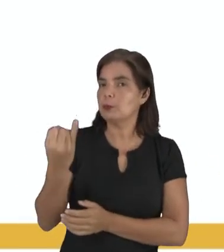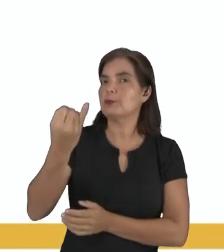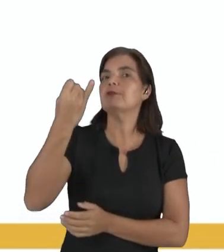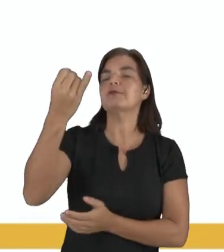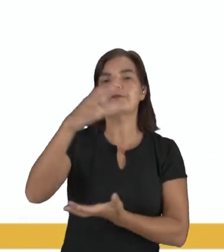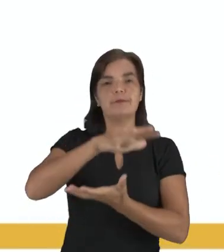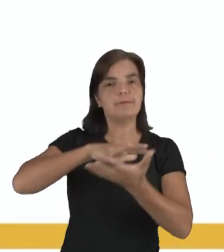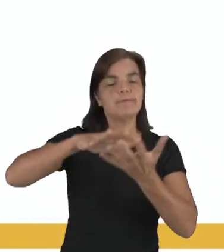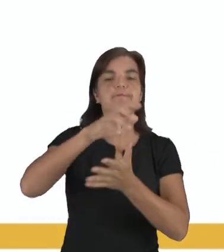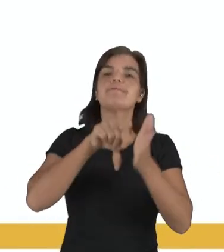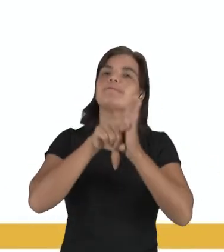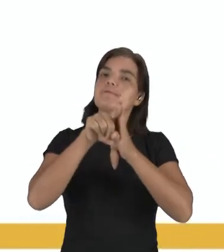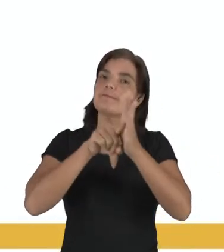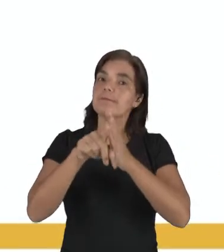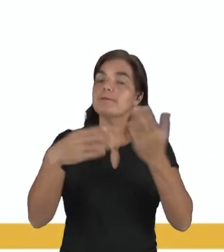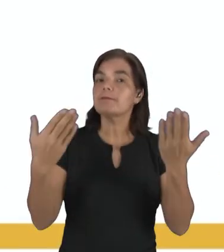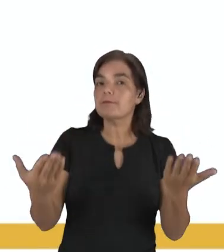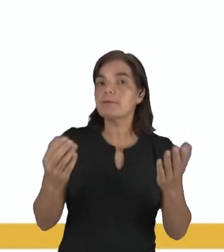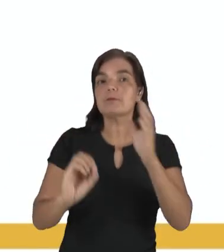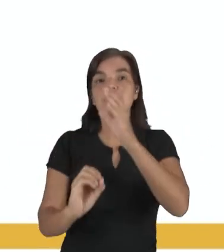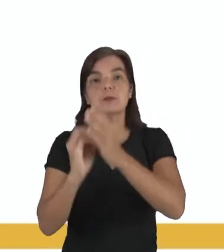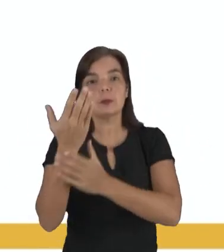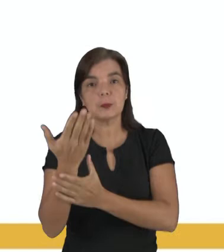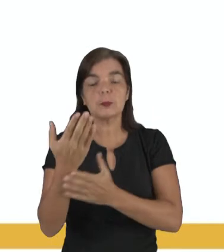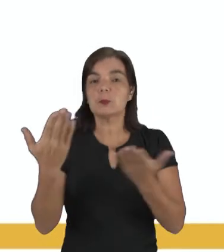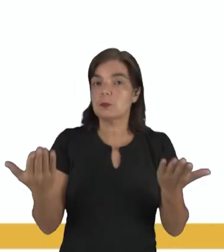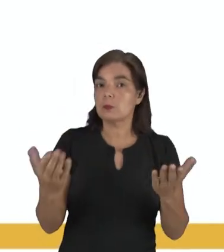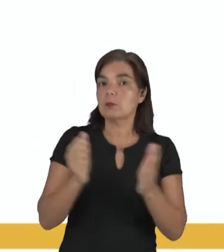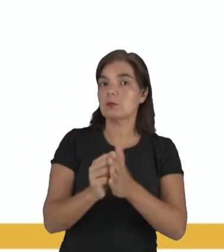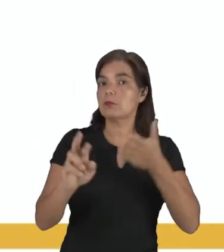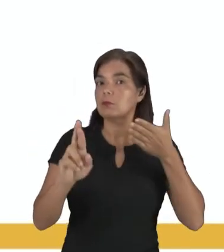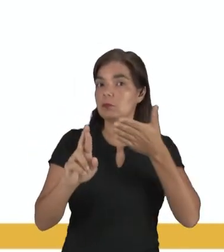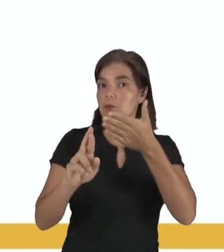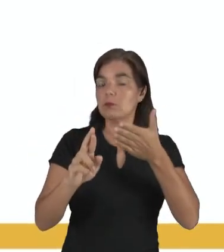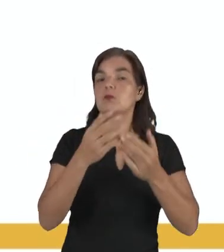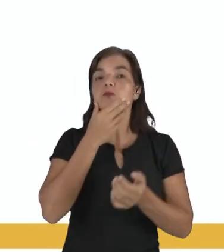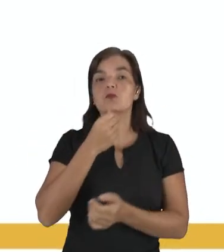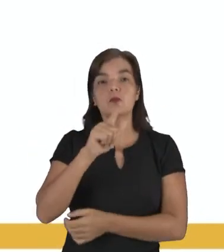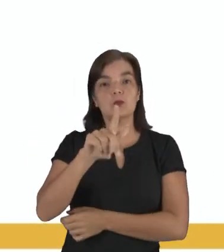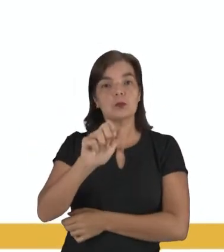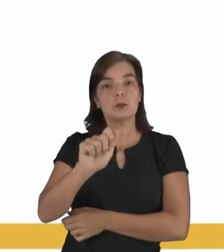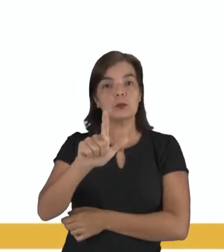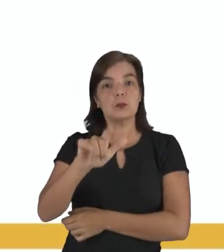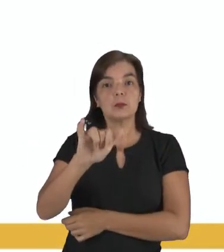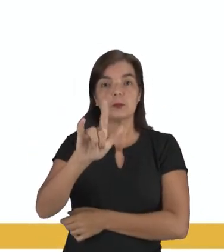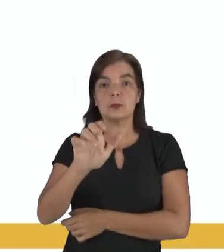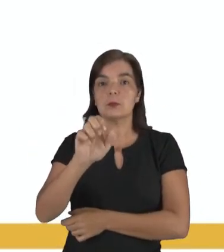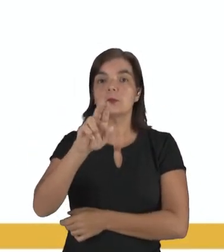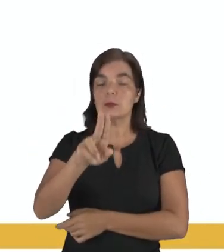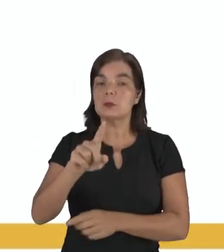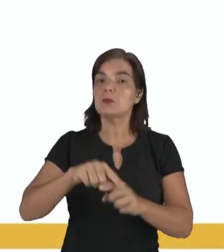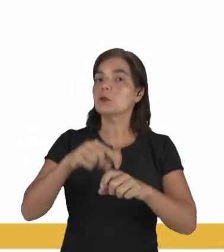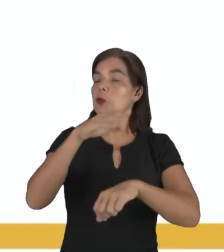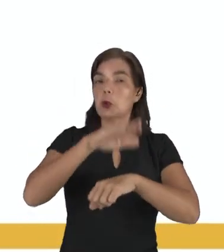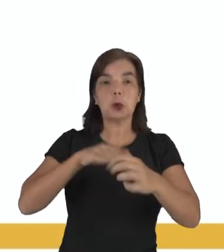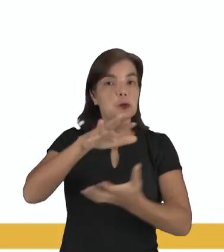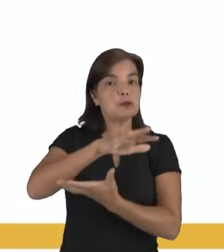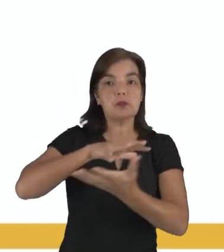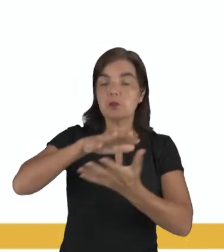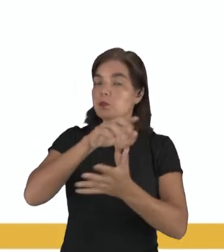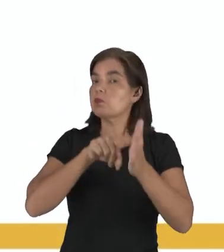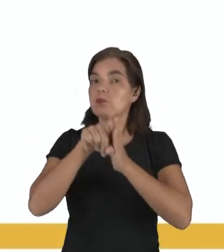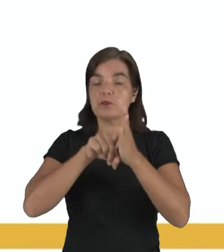da Revolução Científica, que quando aconteceu, ou quando se refere a Galileu, até então não era chamado de